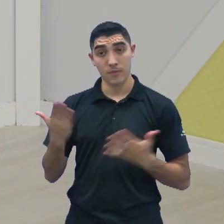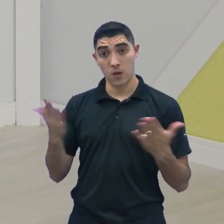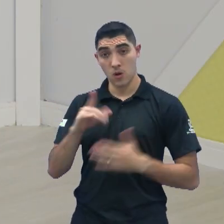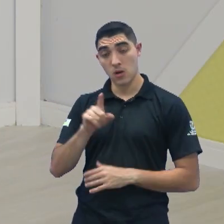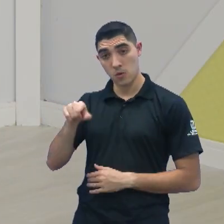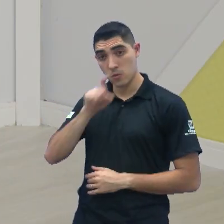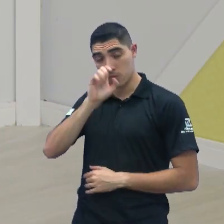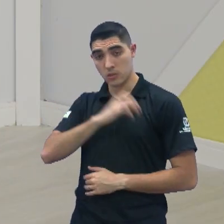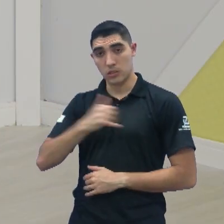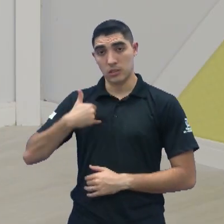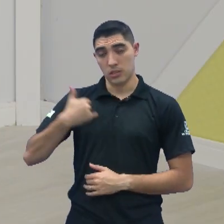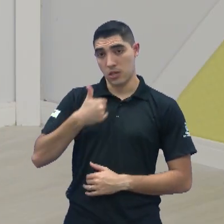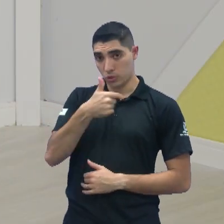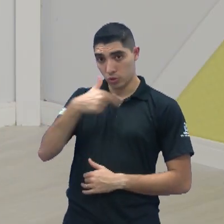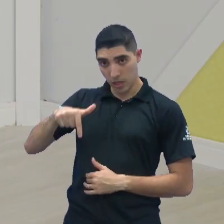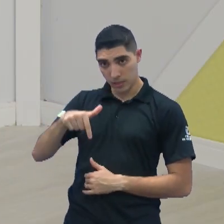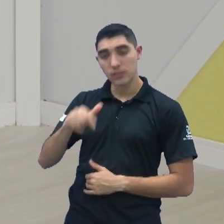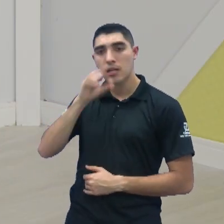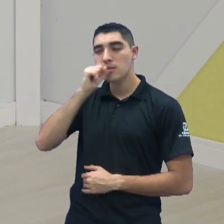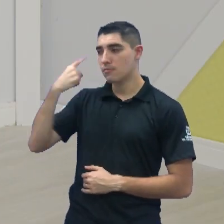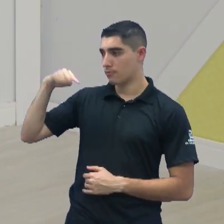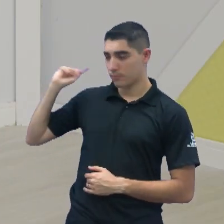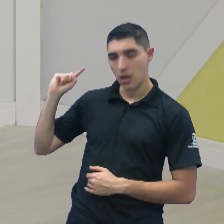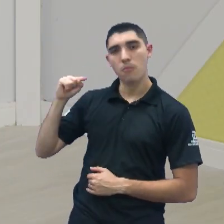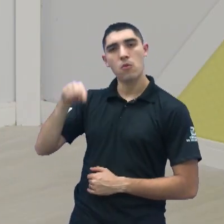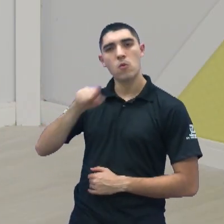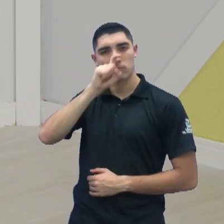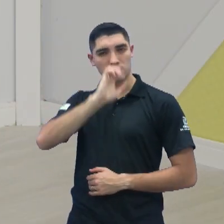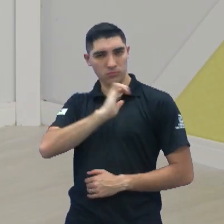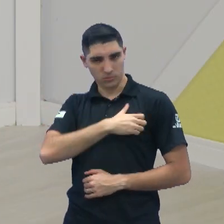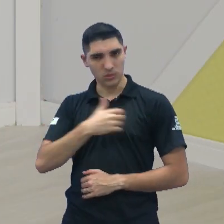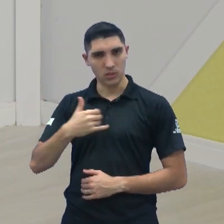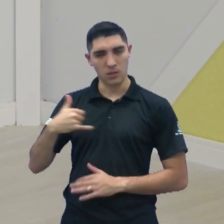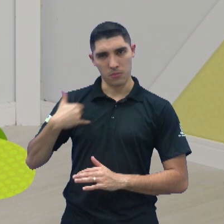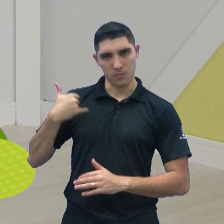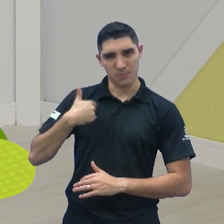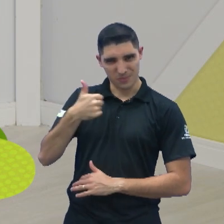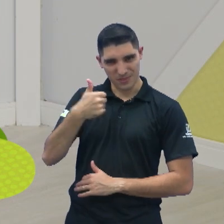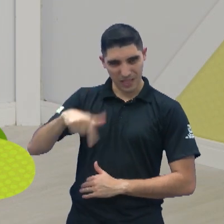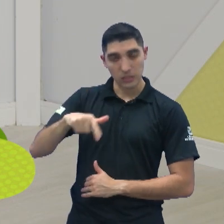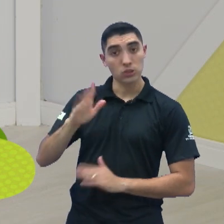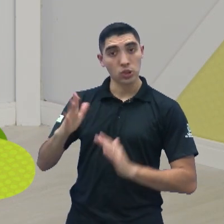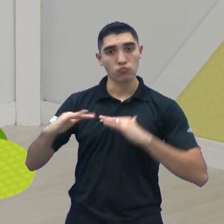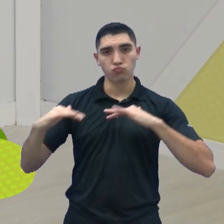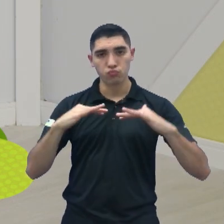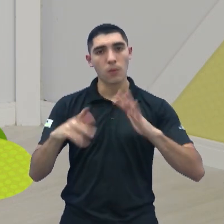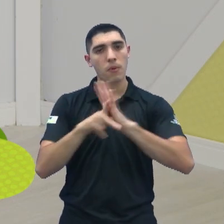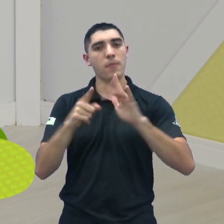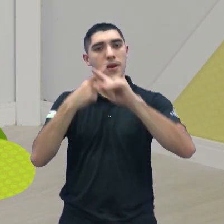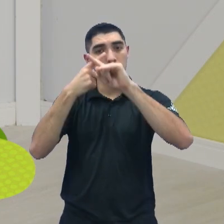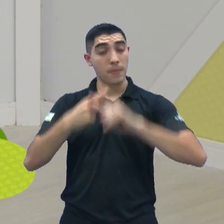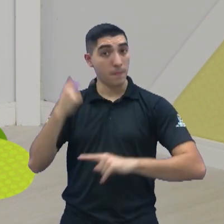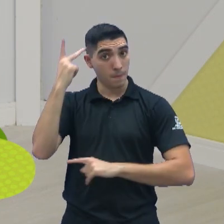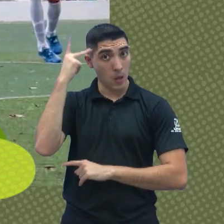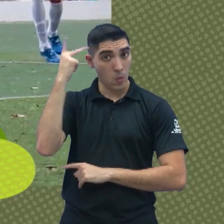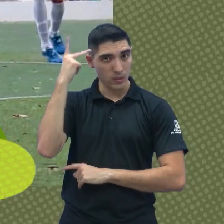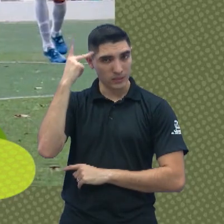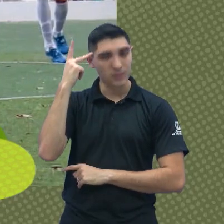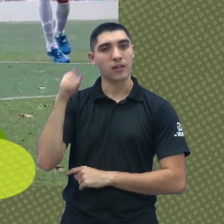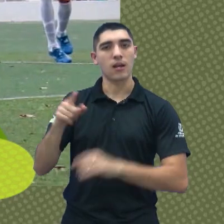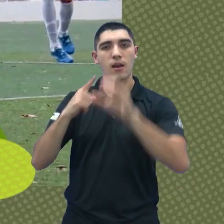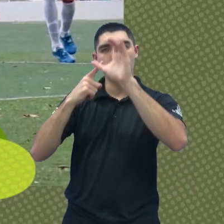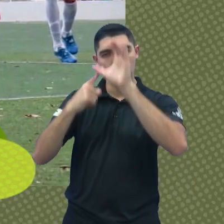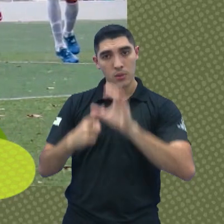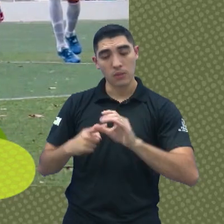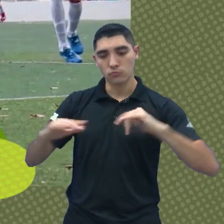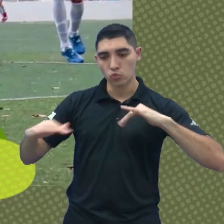Sub-17 do São José, no sábado, os garotos da Águia entraram em campo pela 3ª rodada da 3ª fase do Campeonato Paulista da categoria para encarar